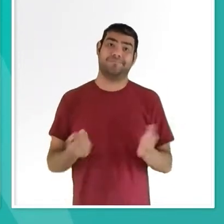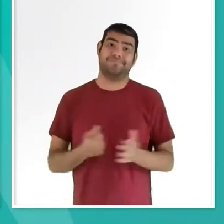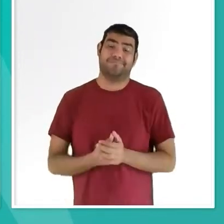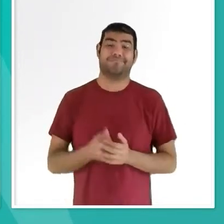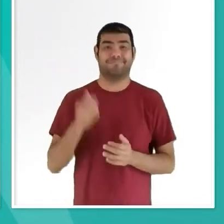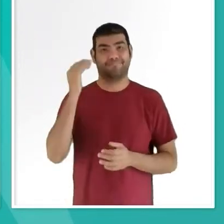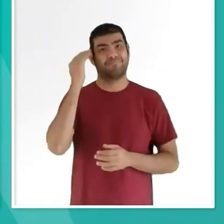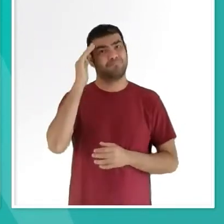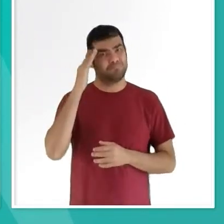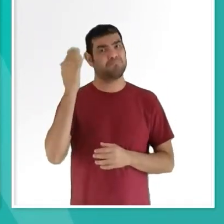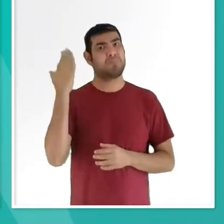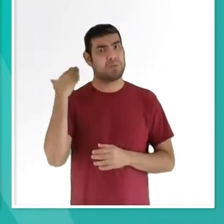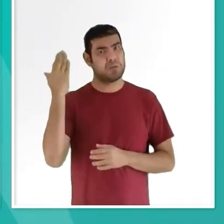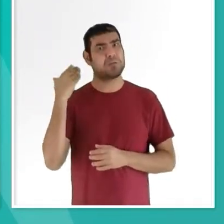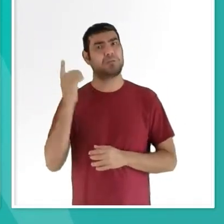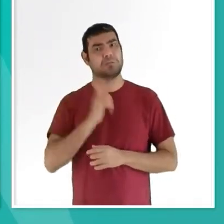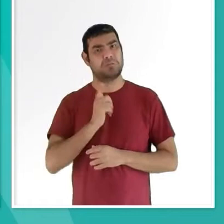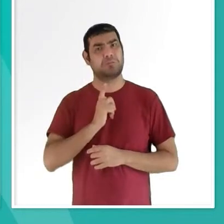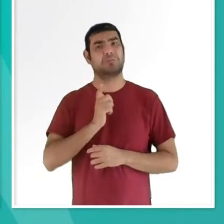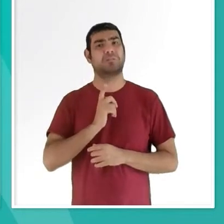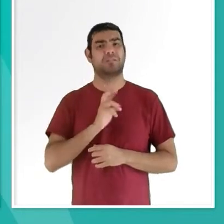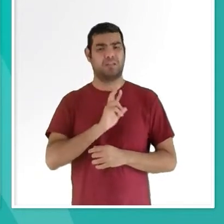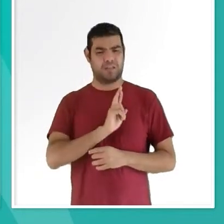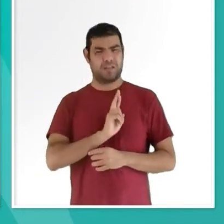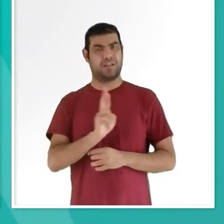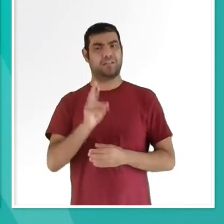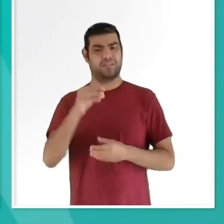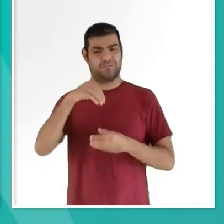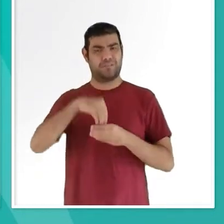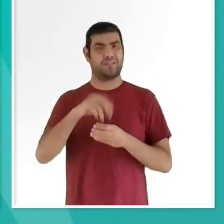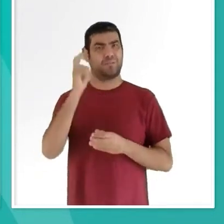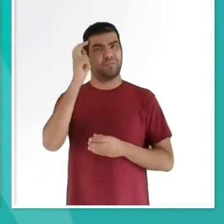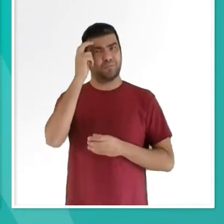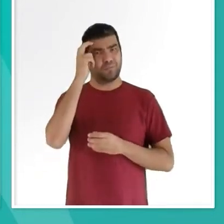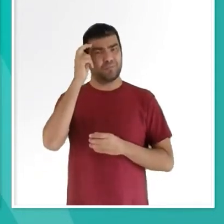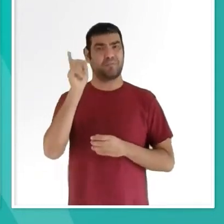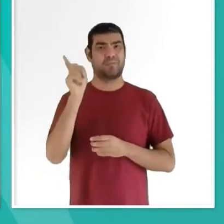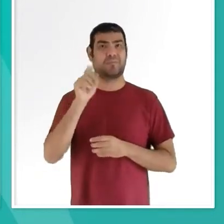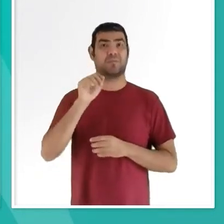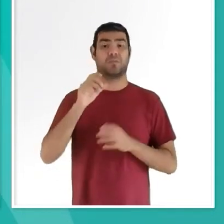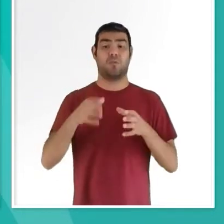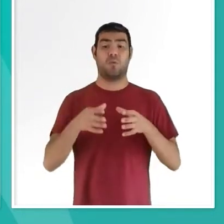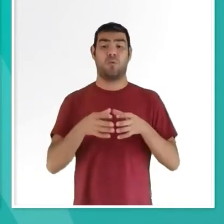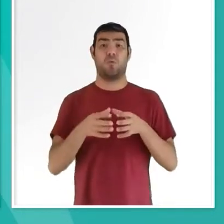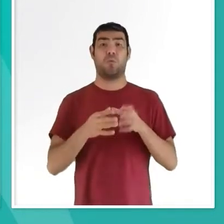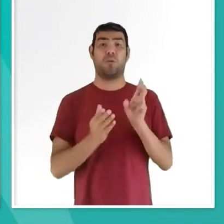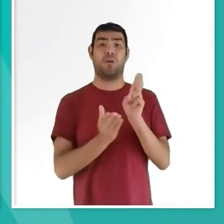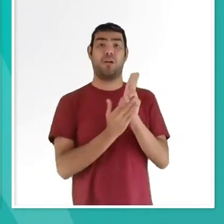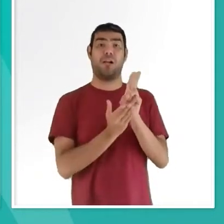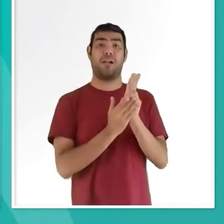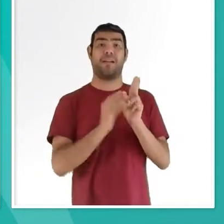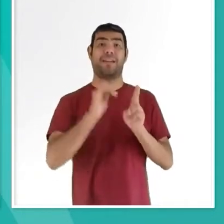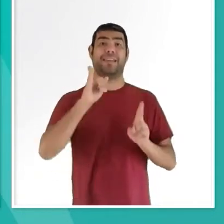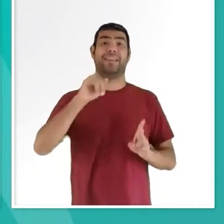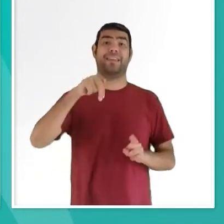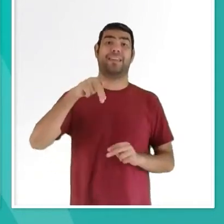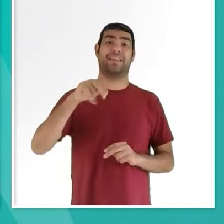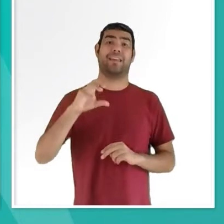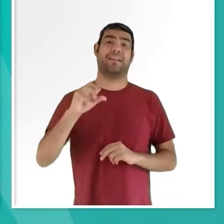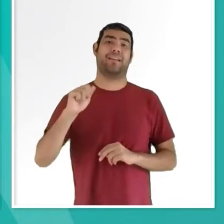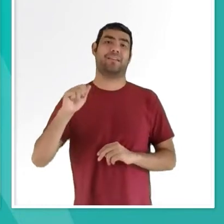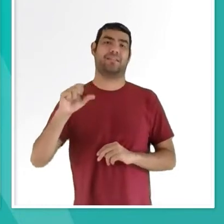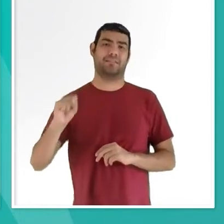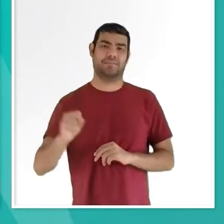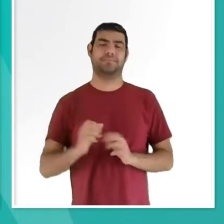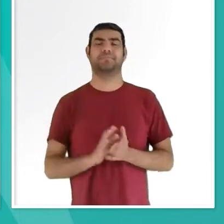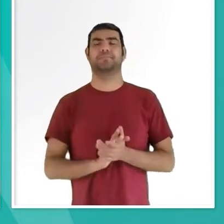lado aí dentro da cultura dos incas, neste jogo muito interessante. Já passando de novo, saindo